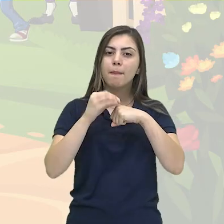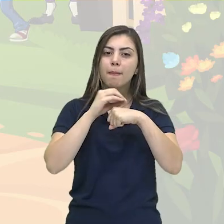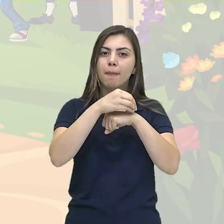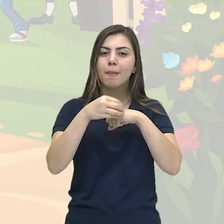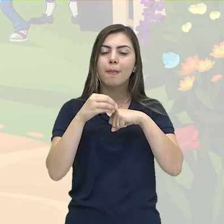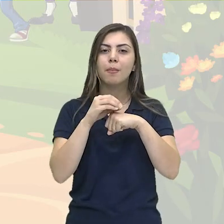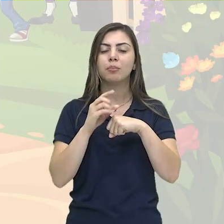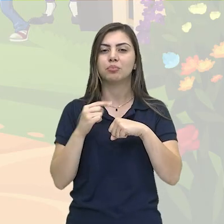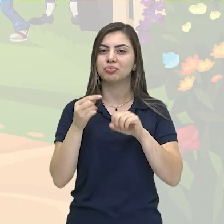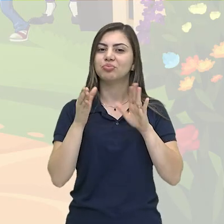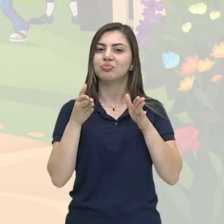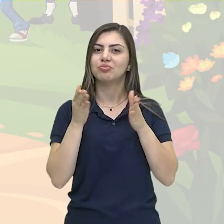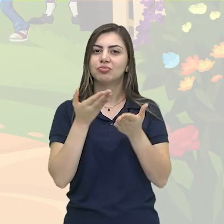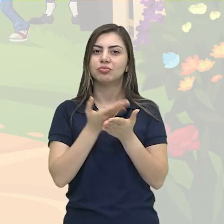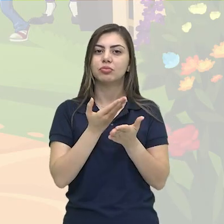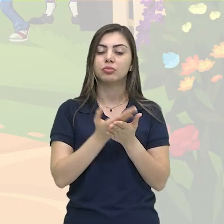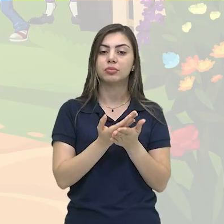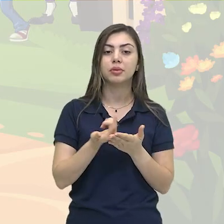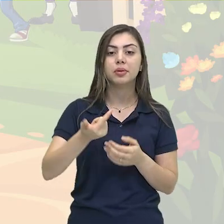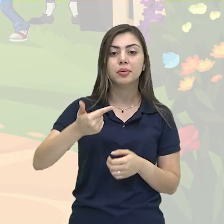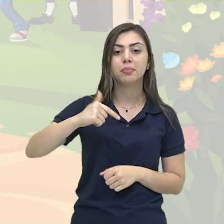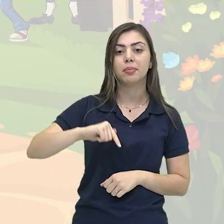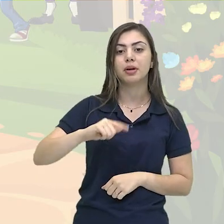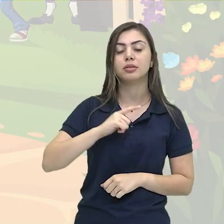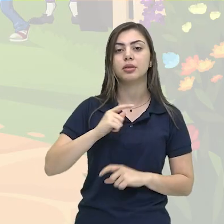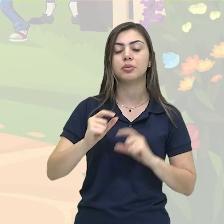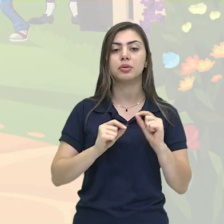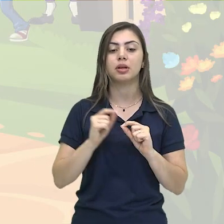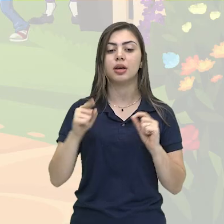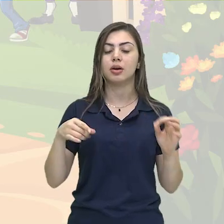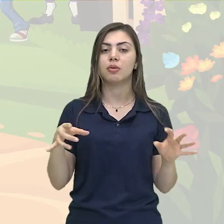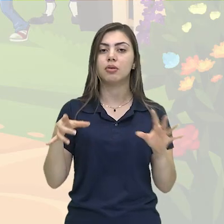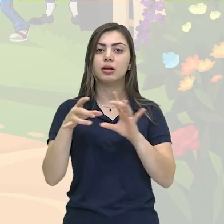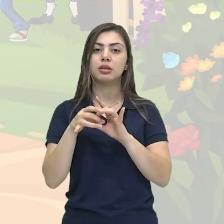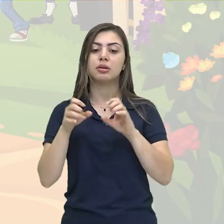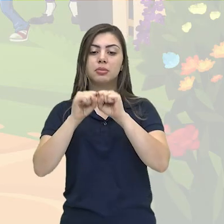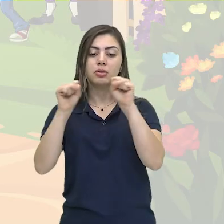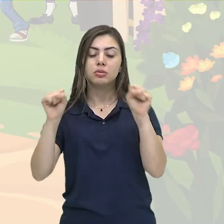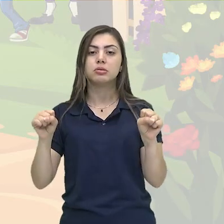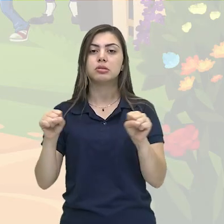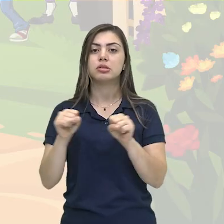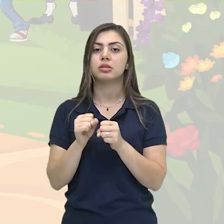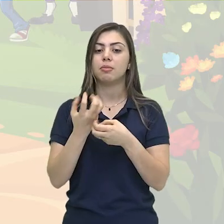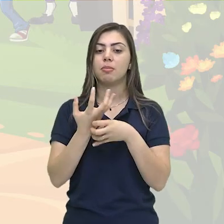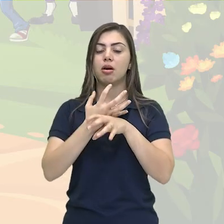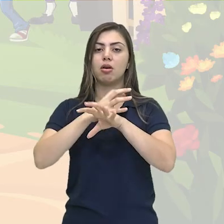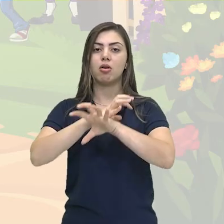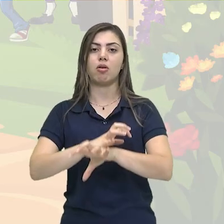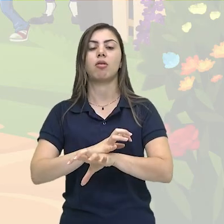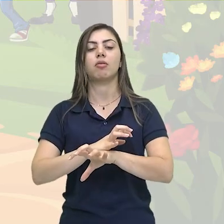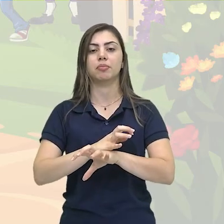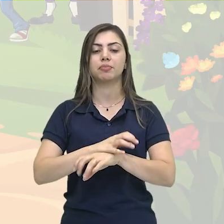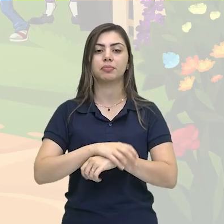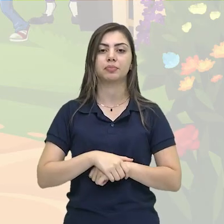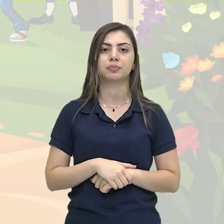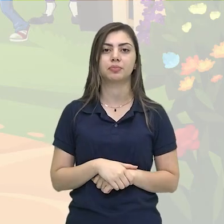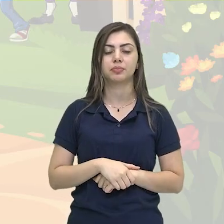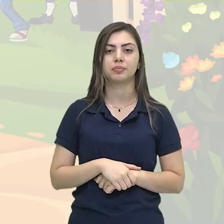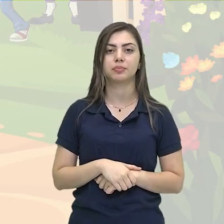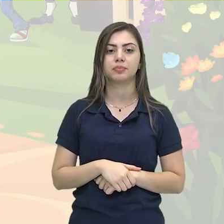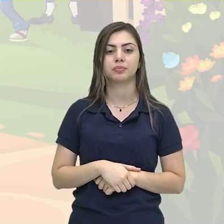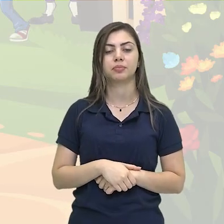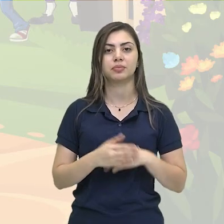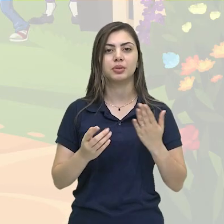composição do osso, até a integração com o sistema esquelético como um todo. E aí a gente